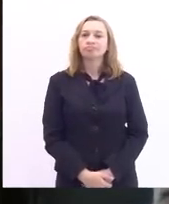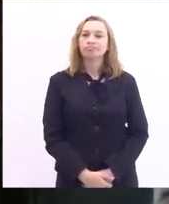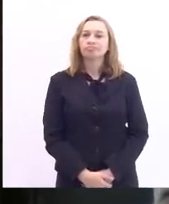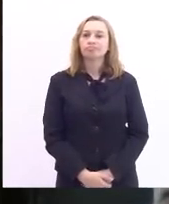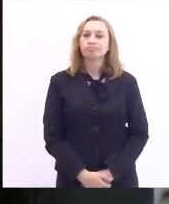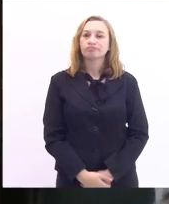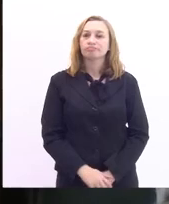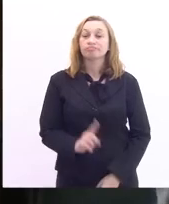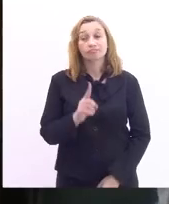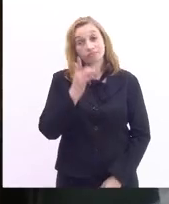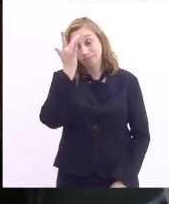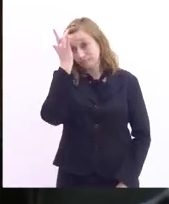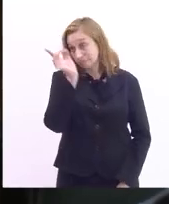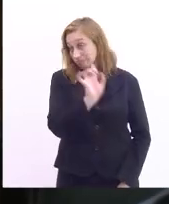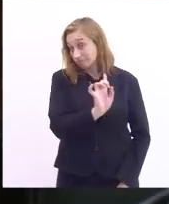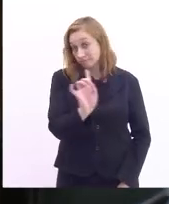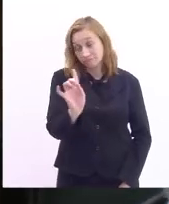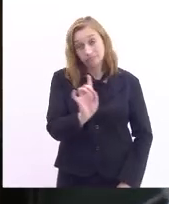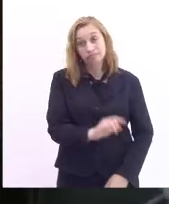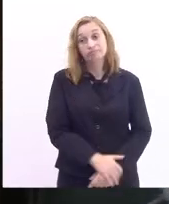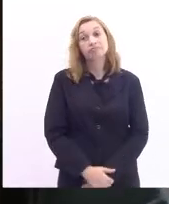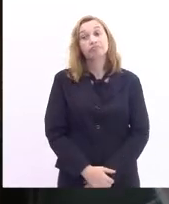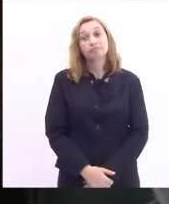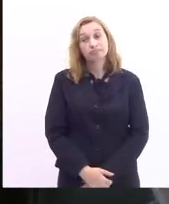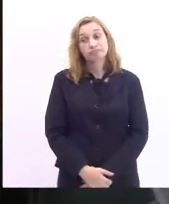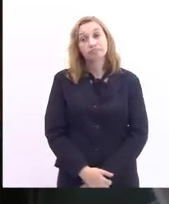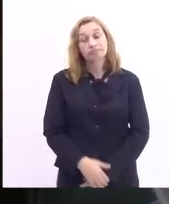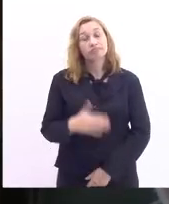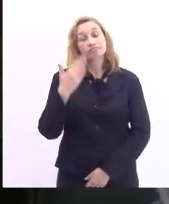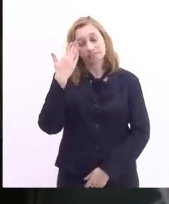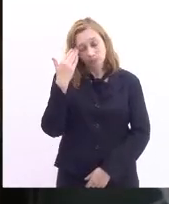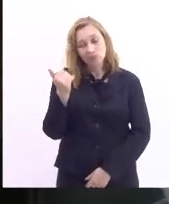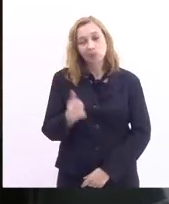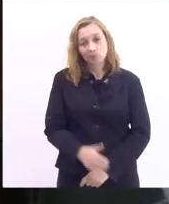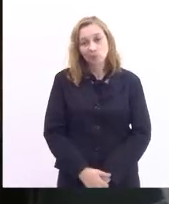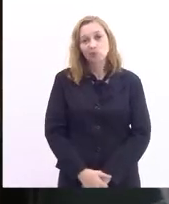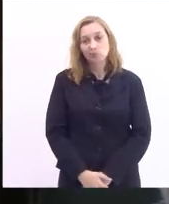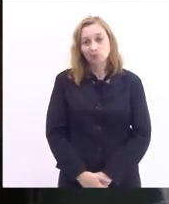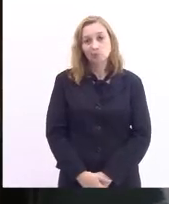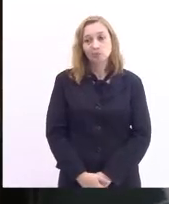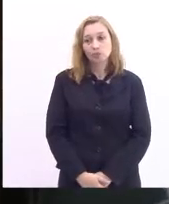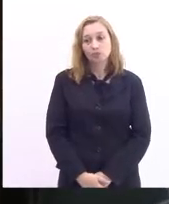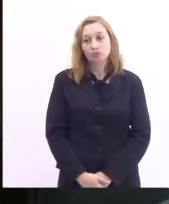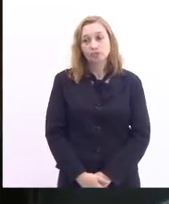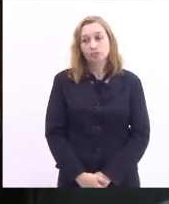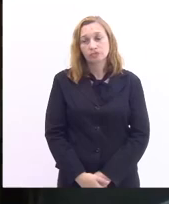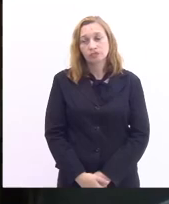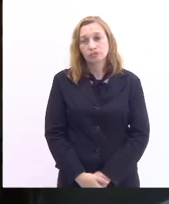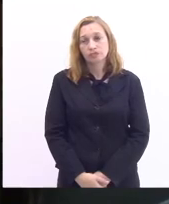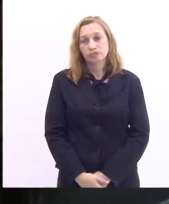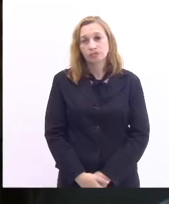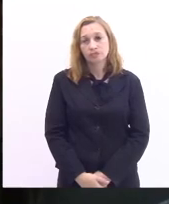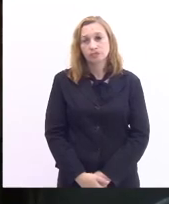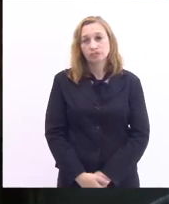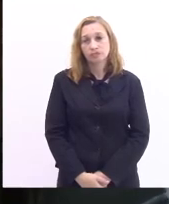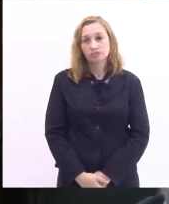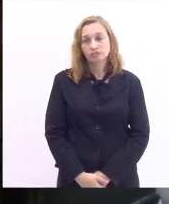o que não vai ser fácil não tá eu sei que não vai ser fácil tocarmos